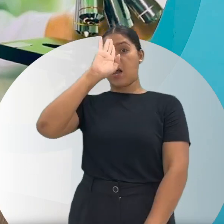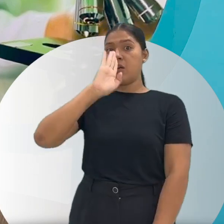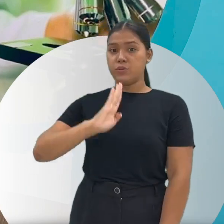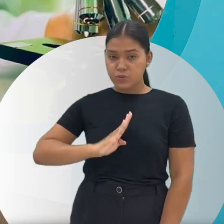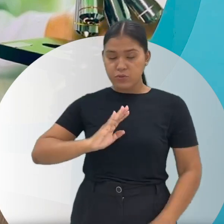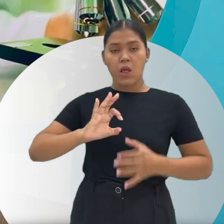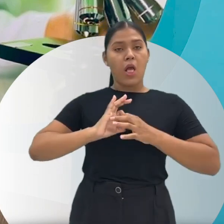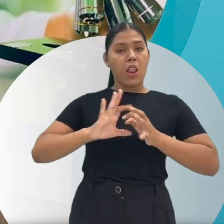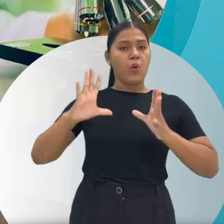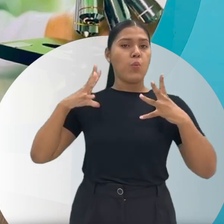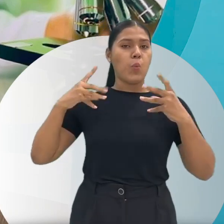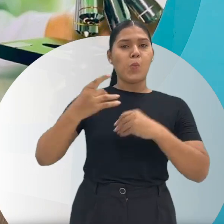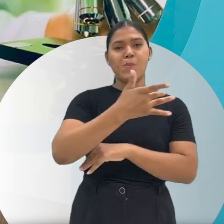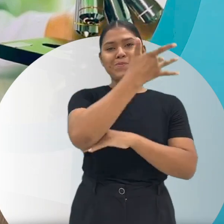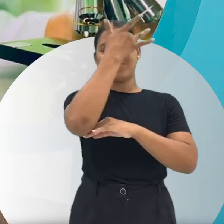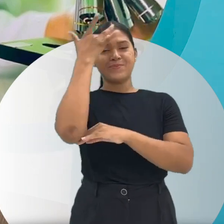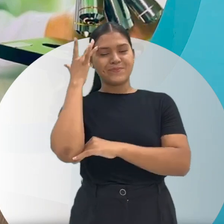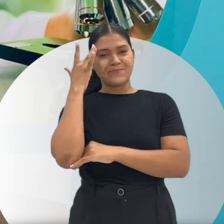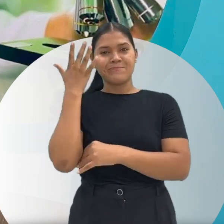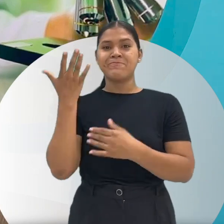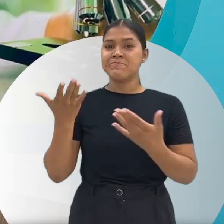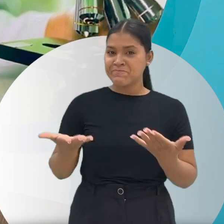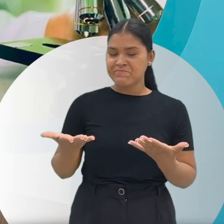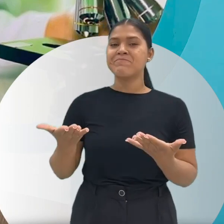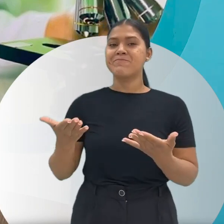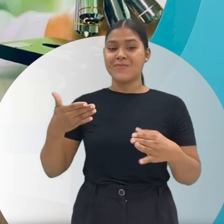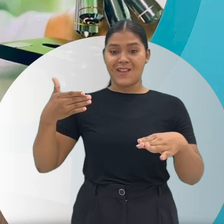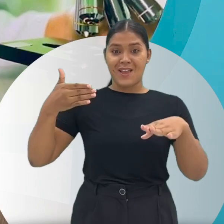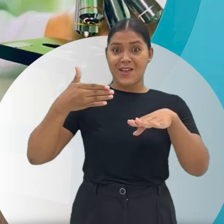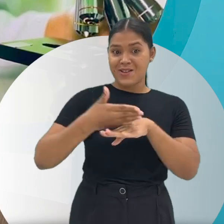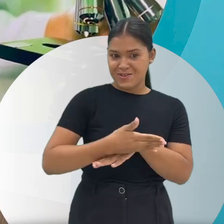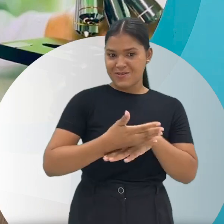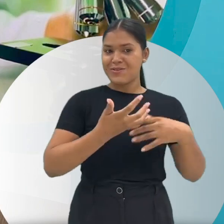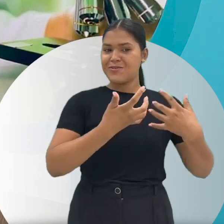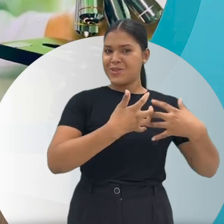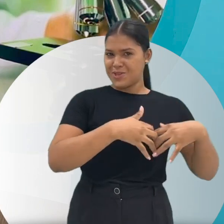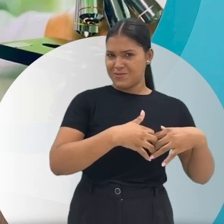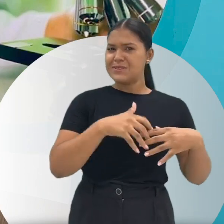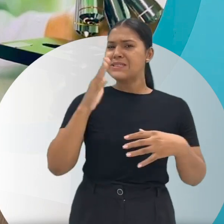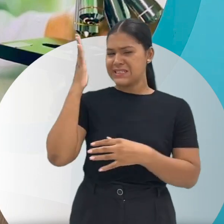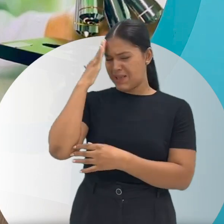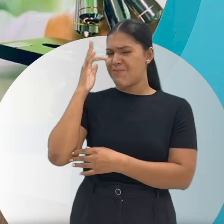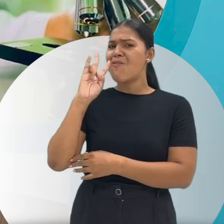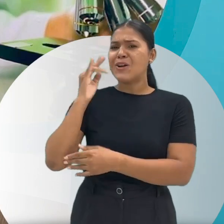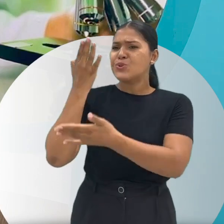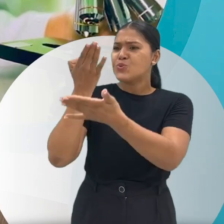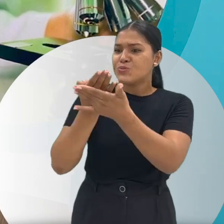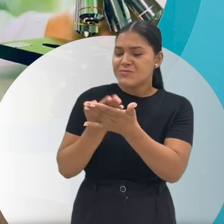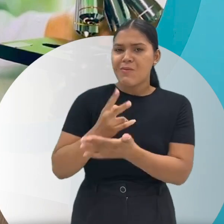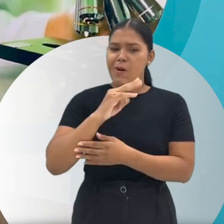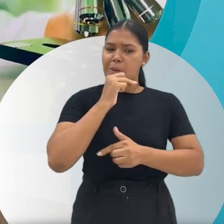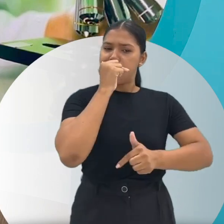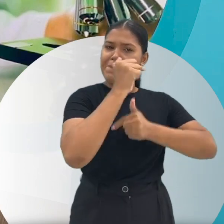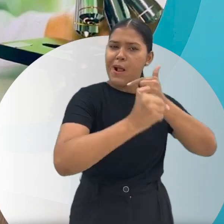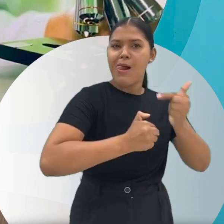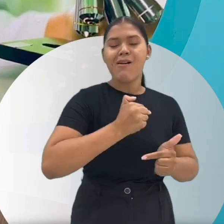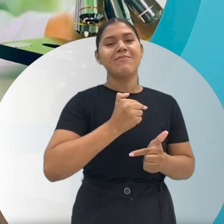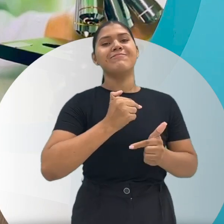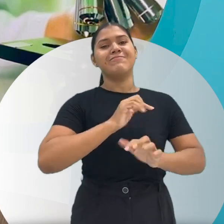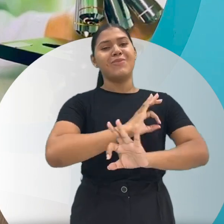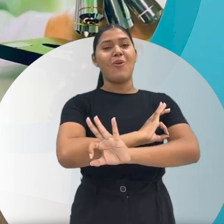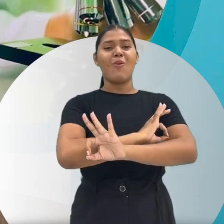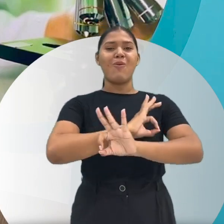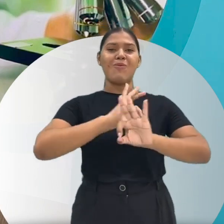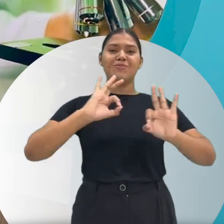para todos, né? E assim, você está dentro do IFE, você sabe que você vai estudar, que você vai trabalhar, mas é ótimo. E